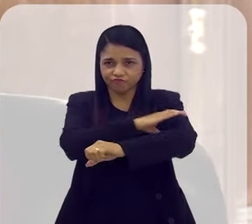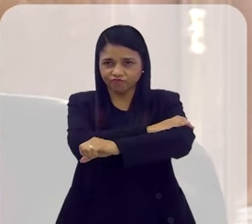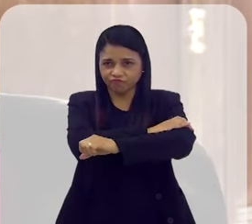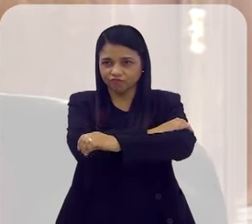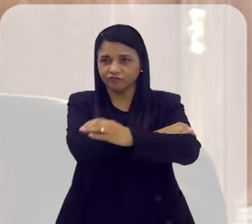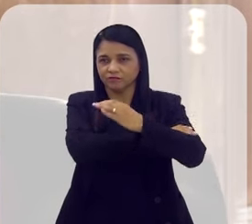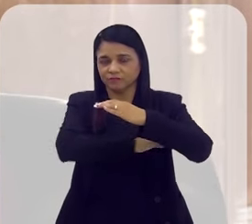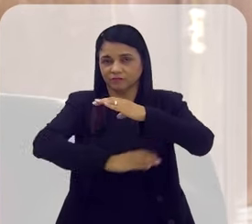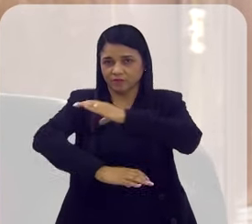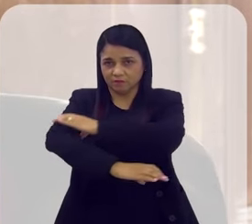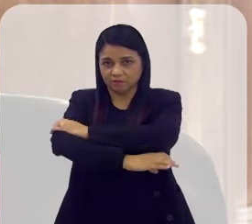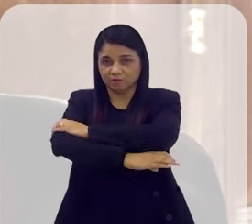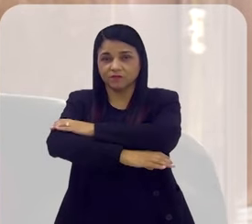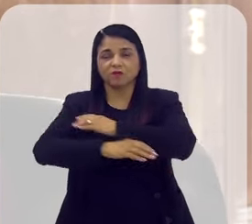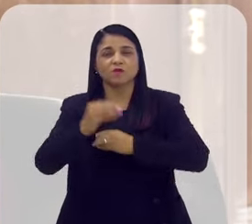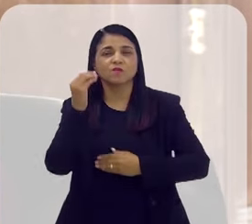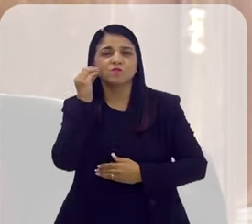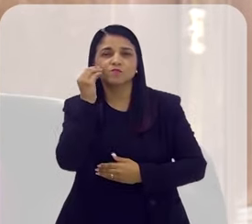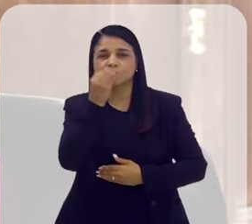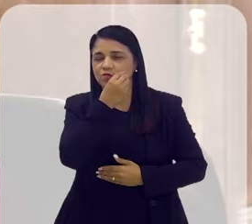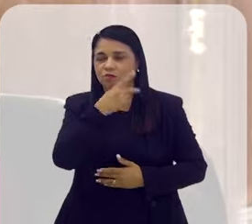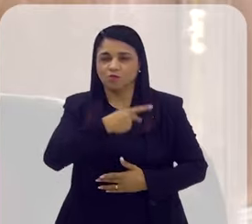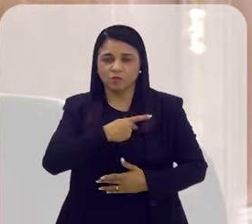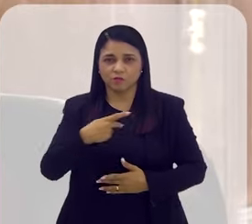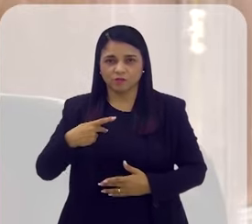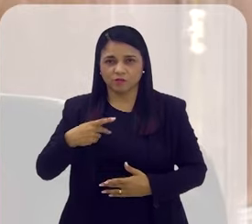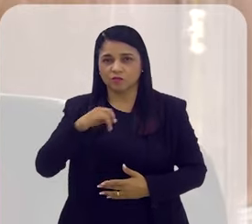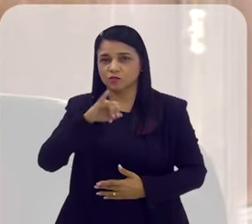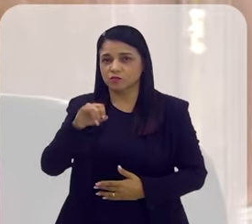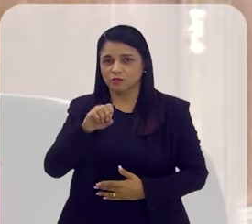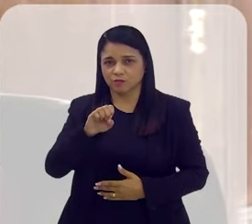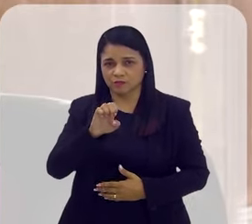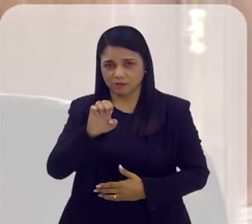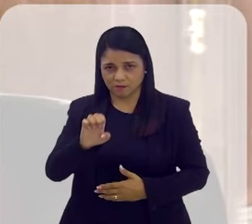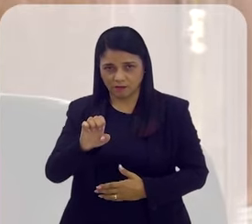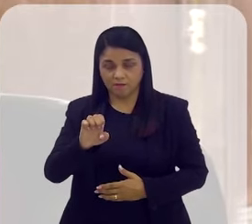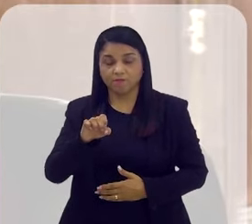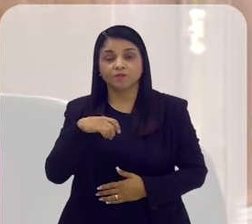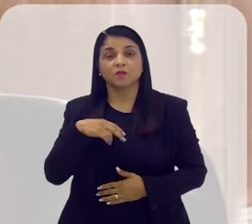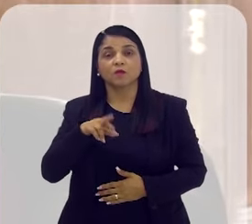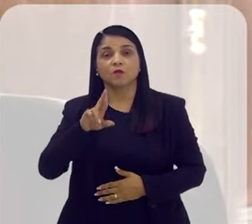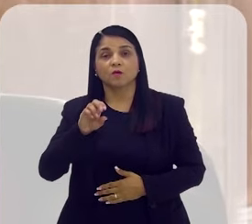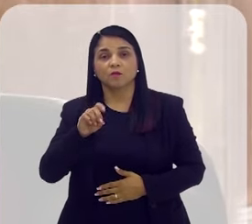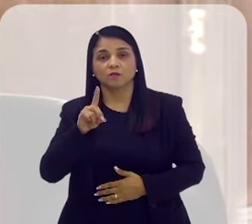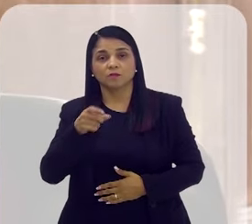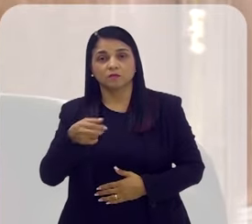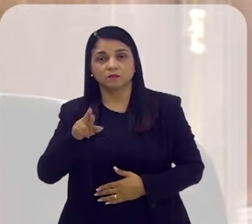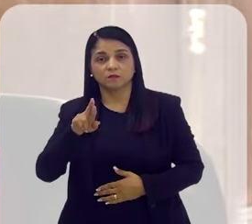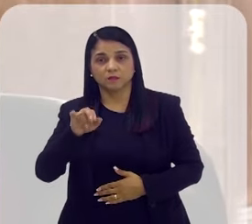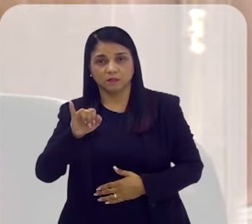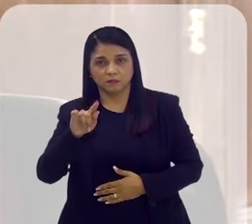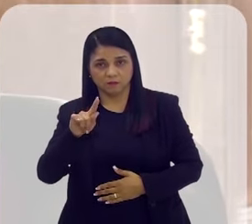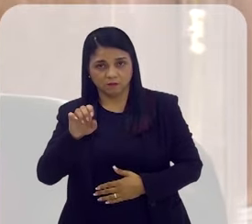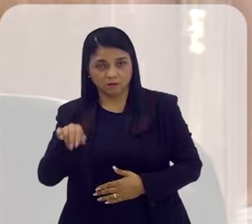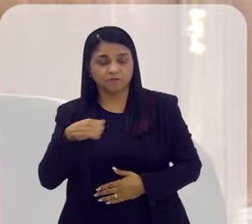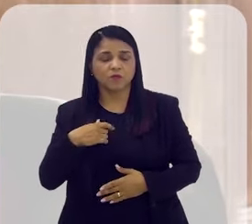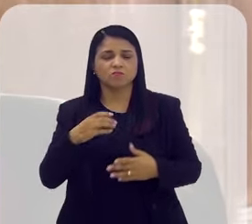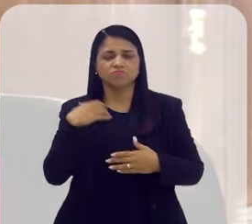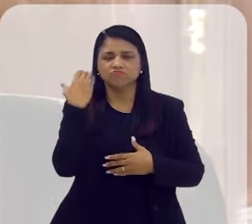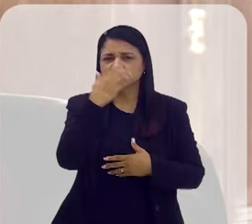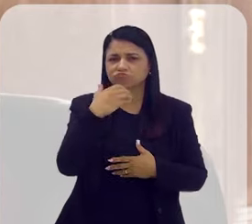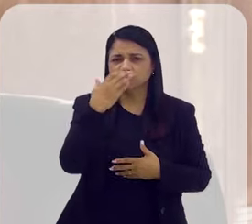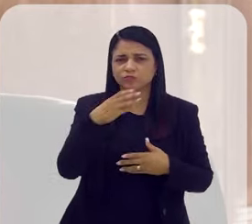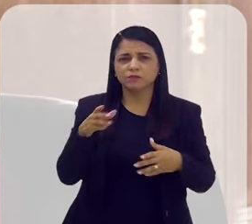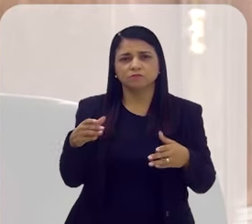na Itaoca, em Bom Sucesso. Em Bom Sucesso. Um beijo para o meu pastor José Rodrigues da Silva, uma bênção. E cantando no conjunto